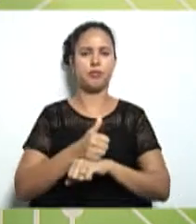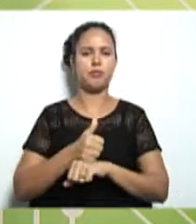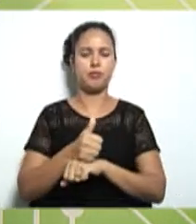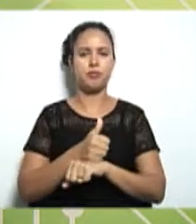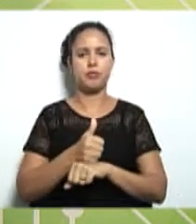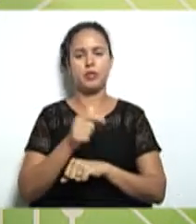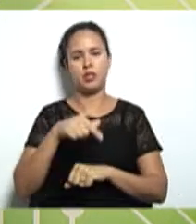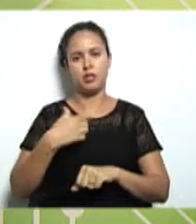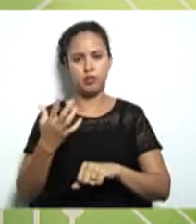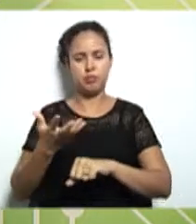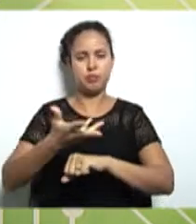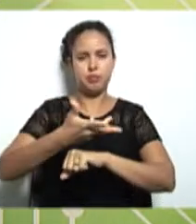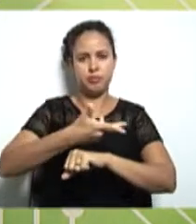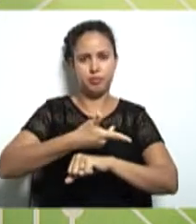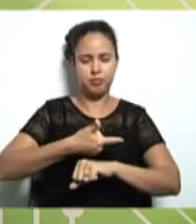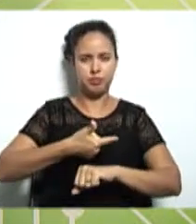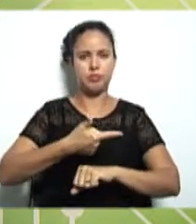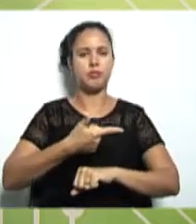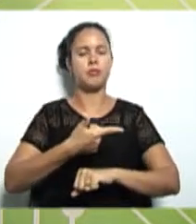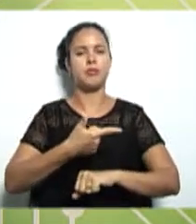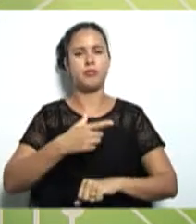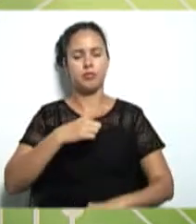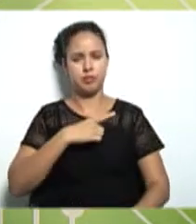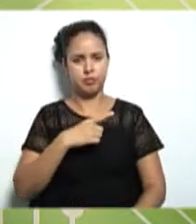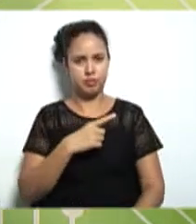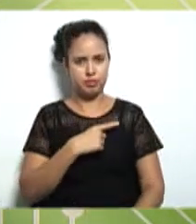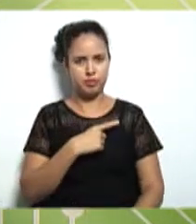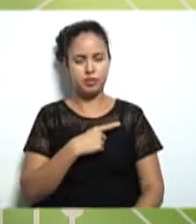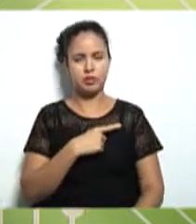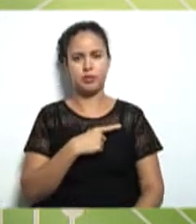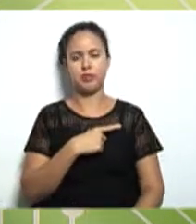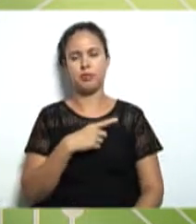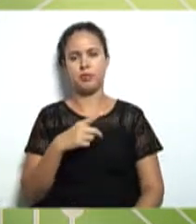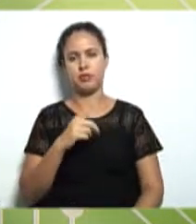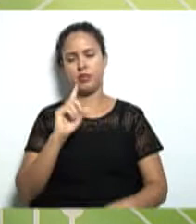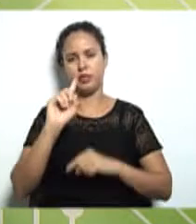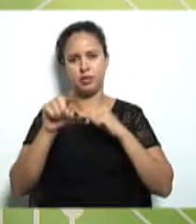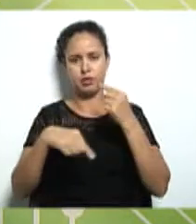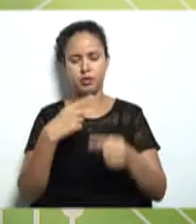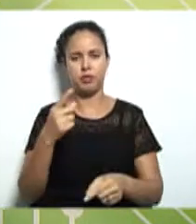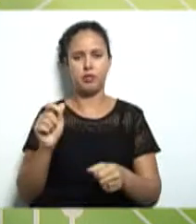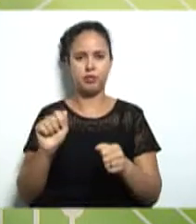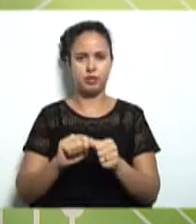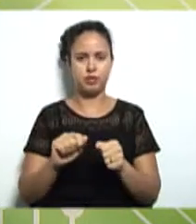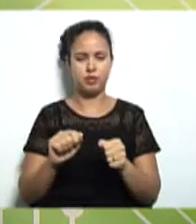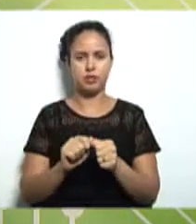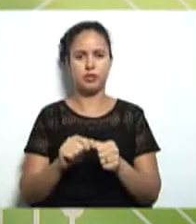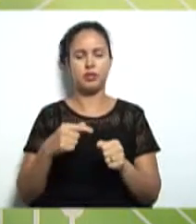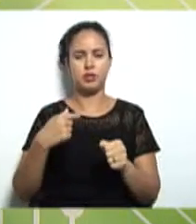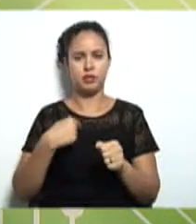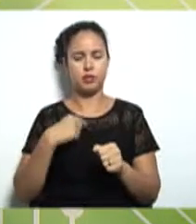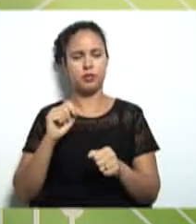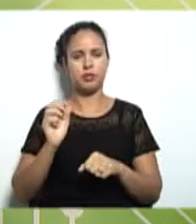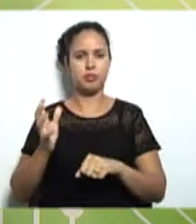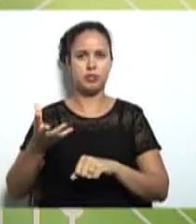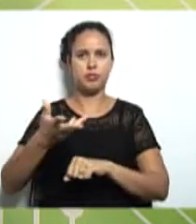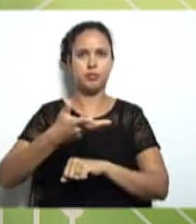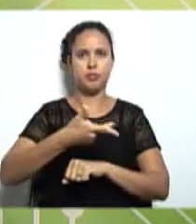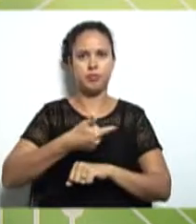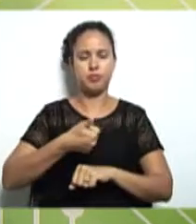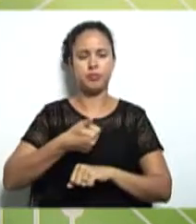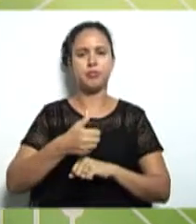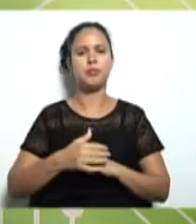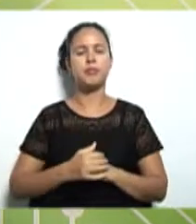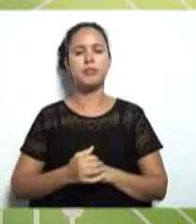aquelas competências que eu possuo para poder fazer. Então, eu estou capacitado a, tá?